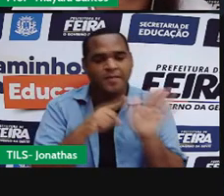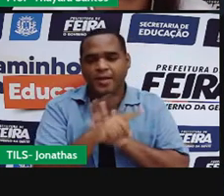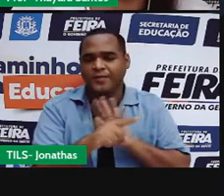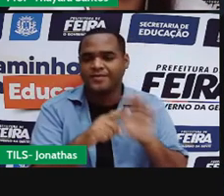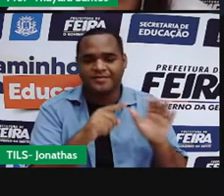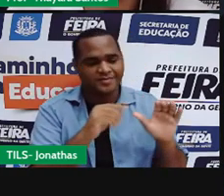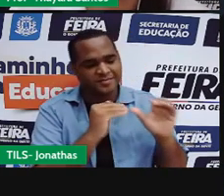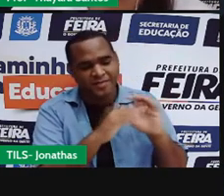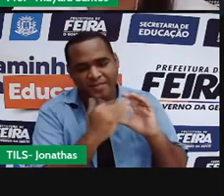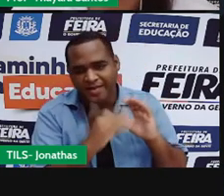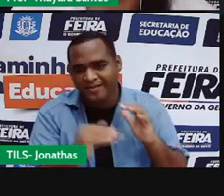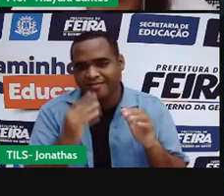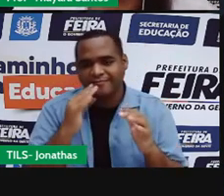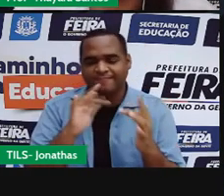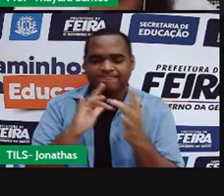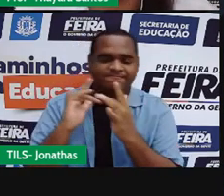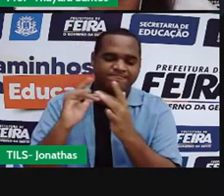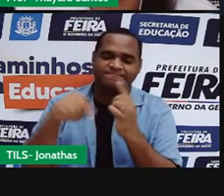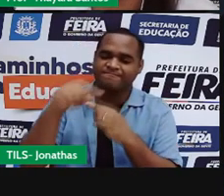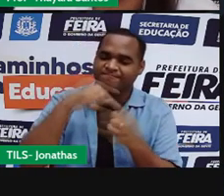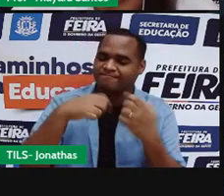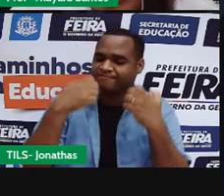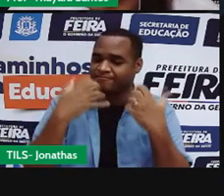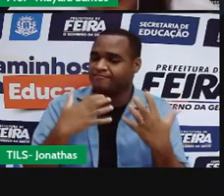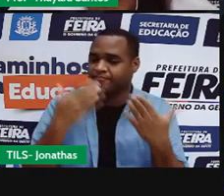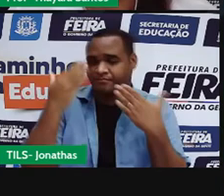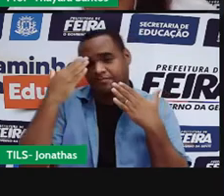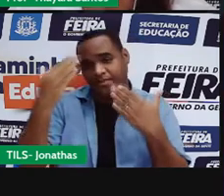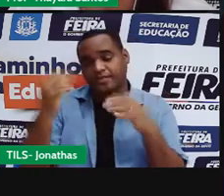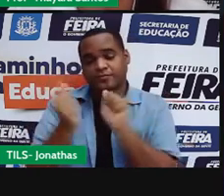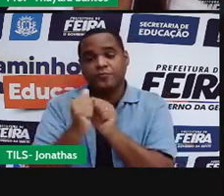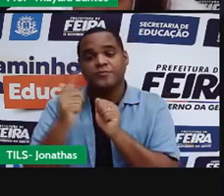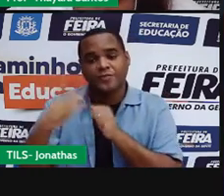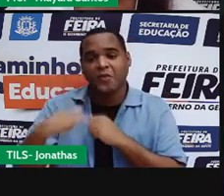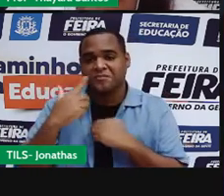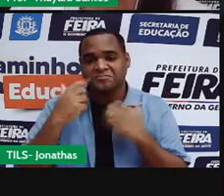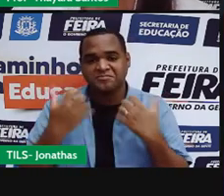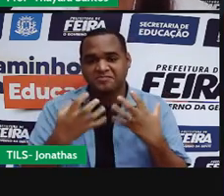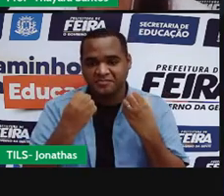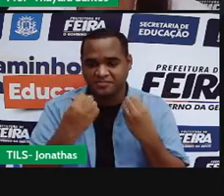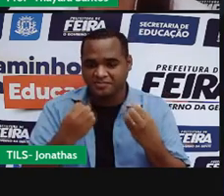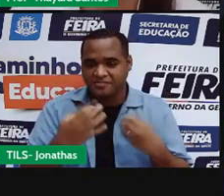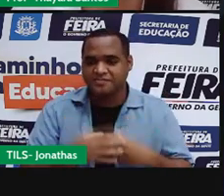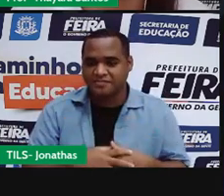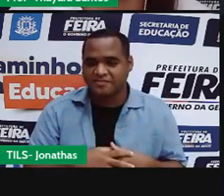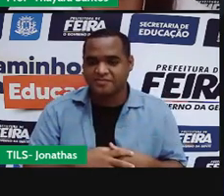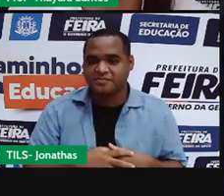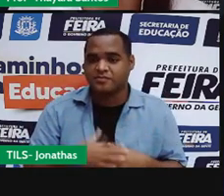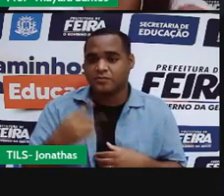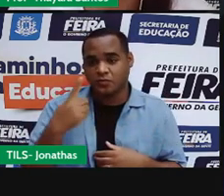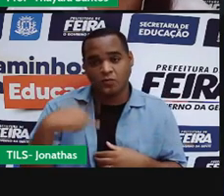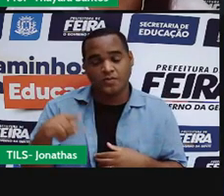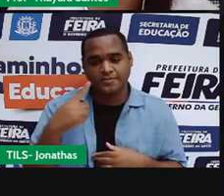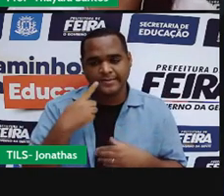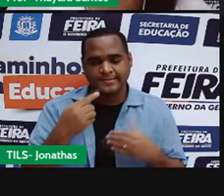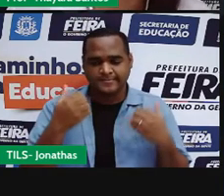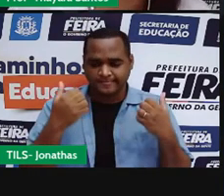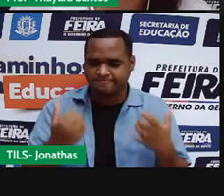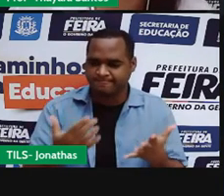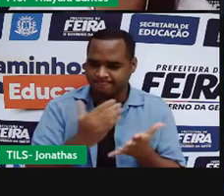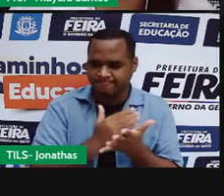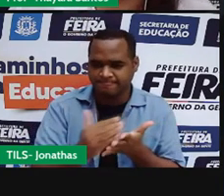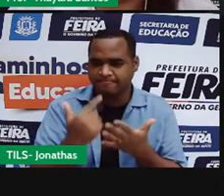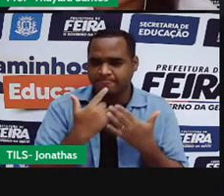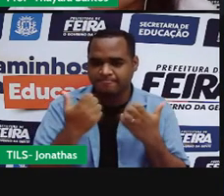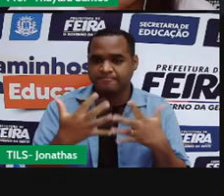comentários, as interações. Então, muito obrigada por estarem aqui de novo. E vamos iniciar essa nossa aula relembrando o que a gente viu